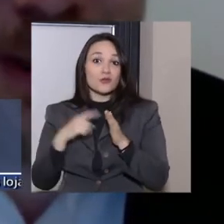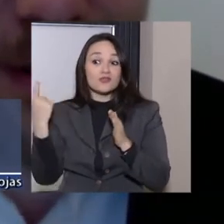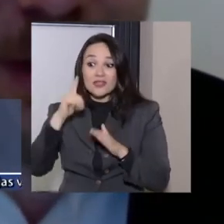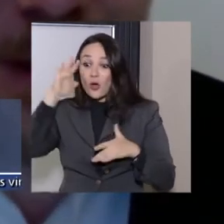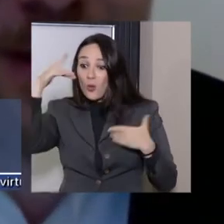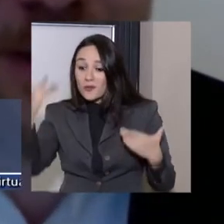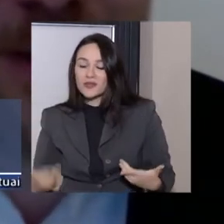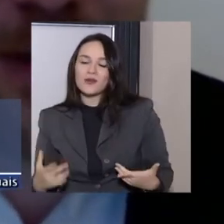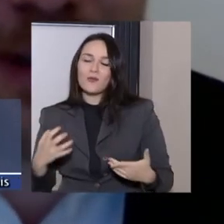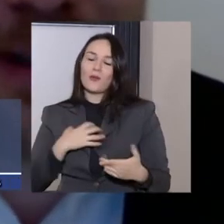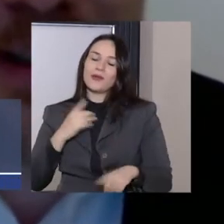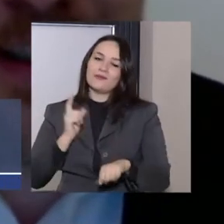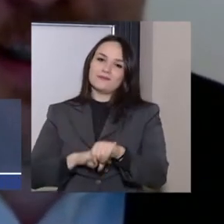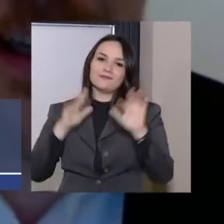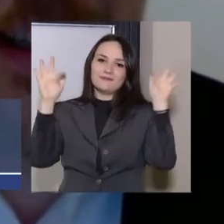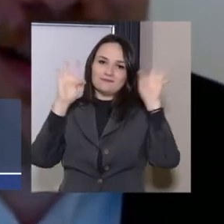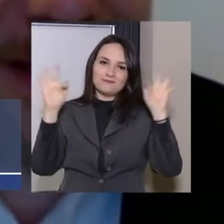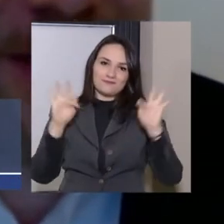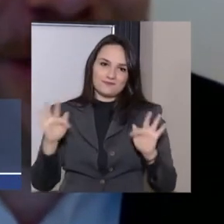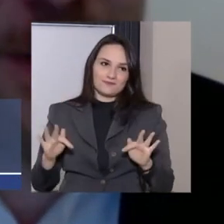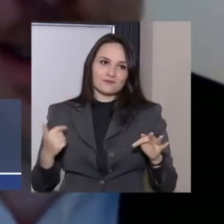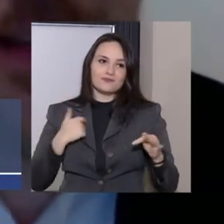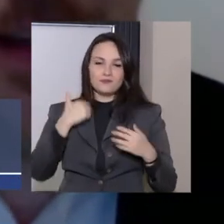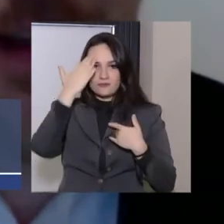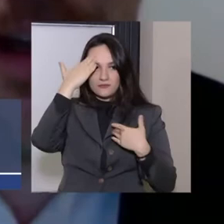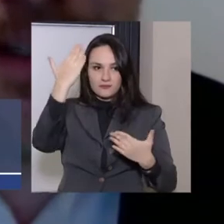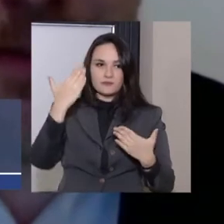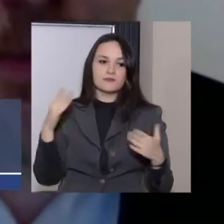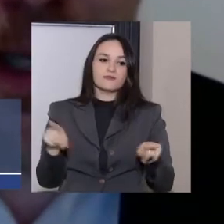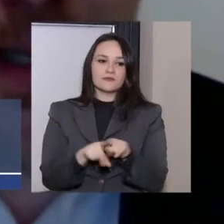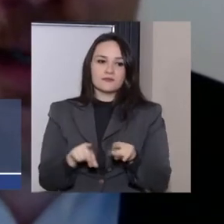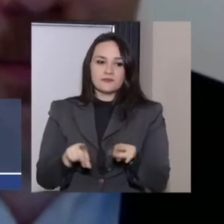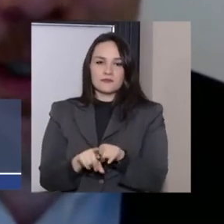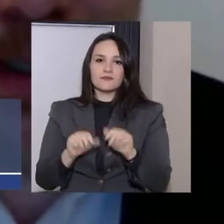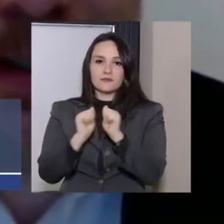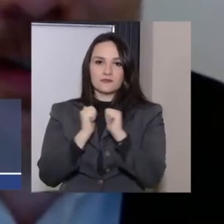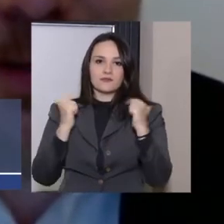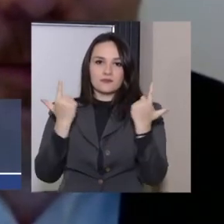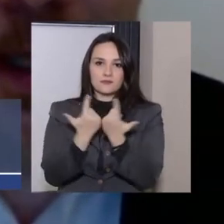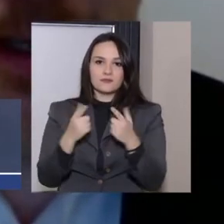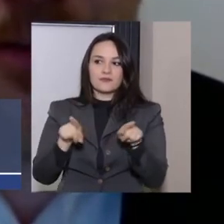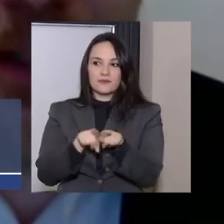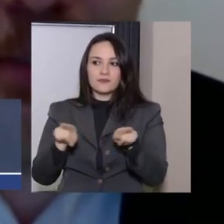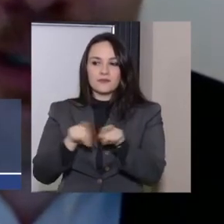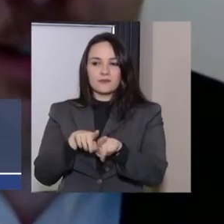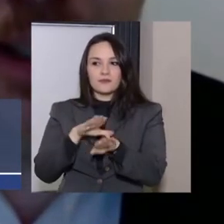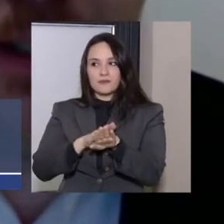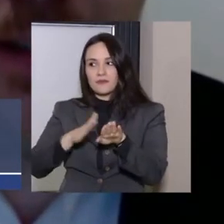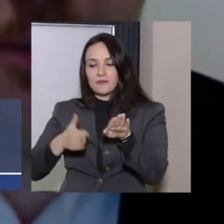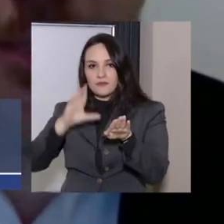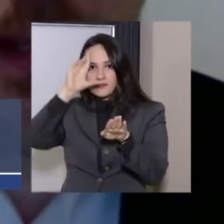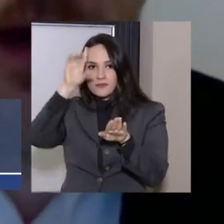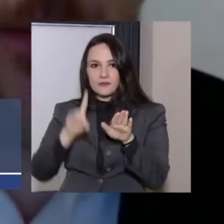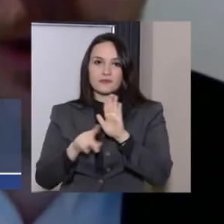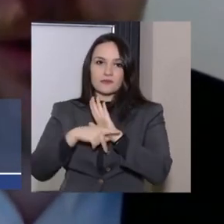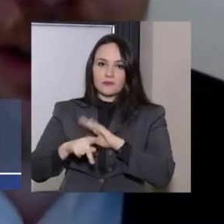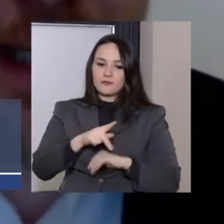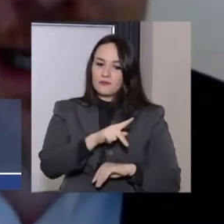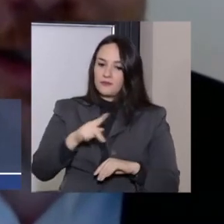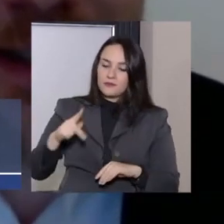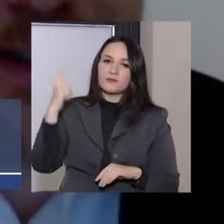felicidade e de muita honra para todos nós. Agradeço também a Assembleia e a mesa, através do presidente,